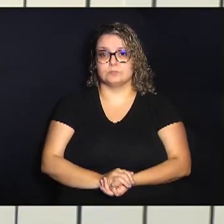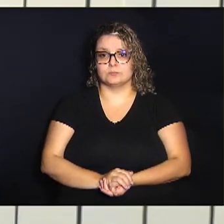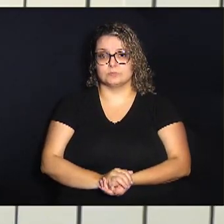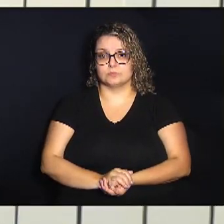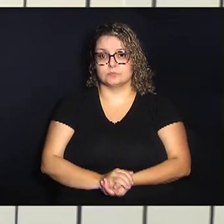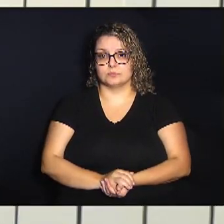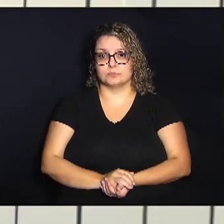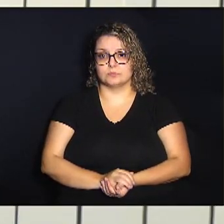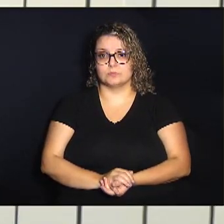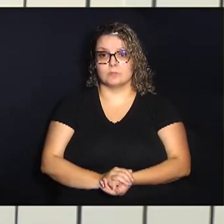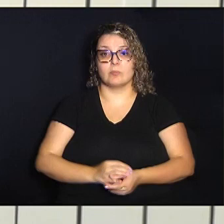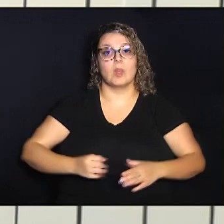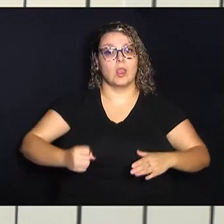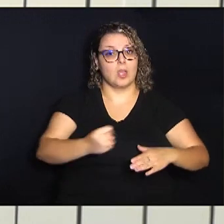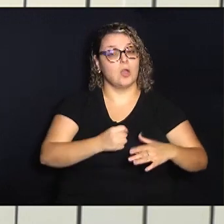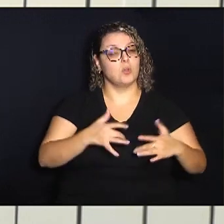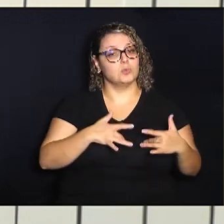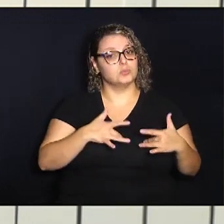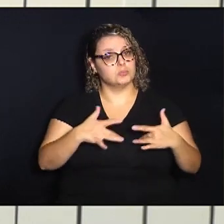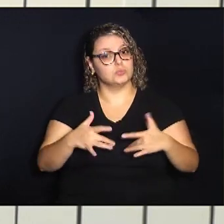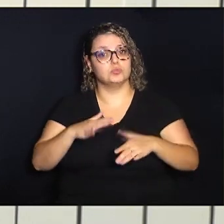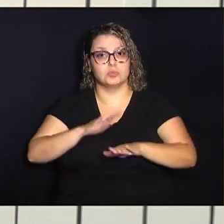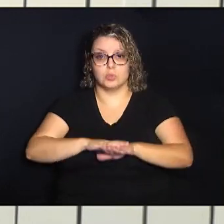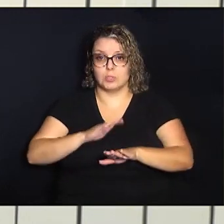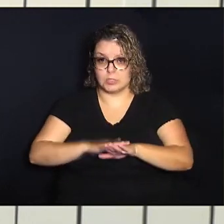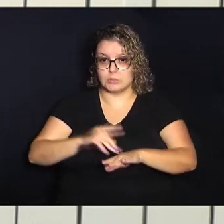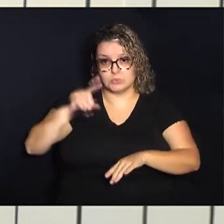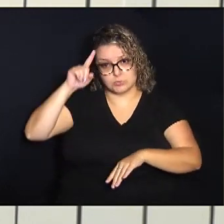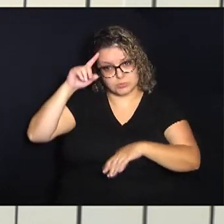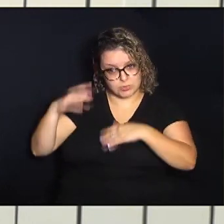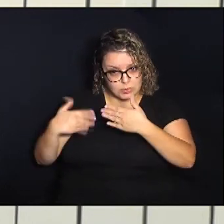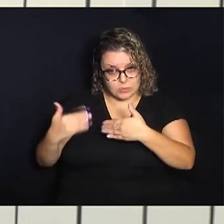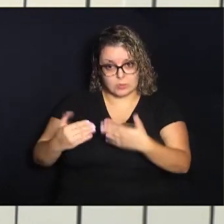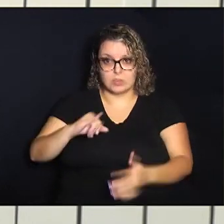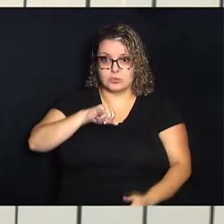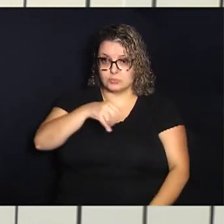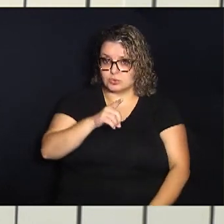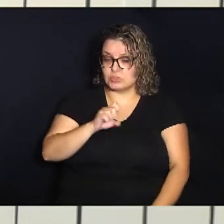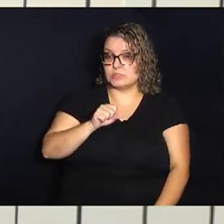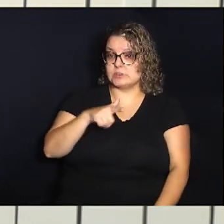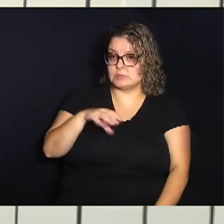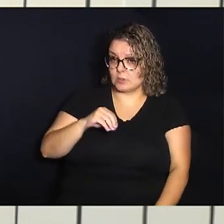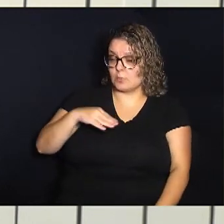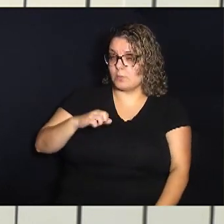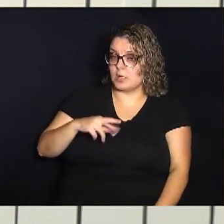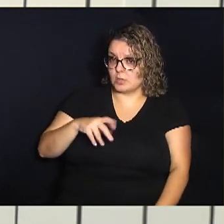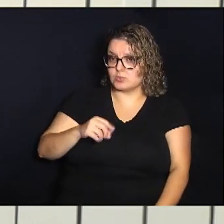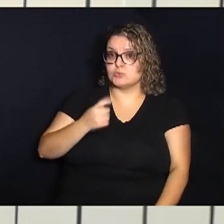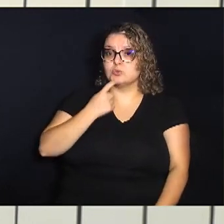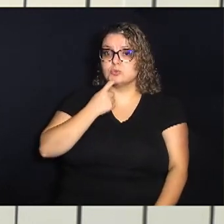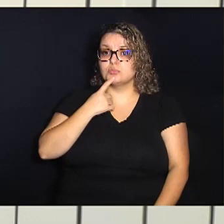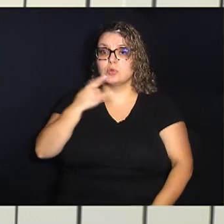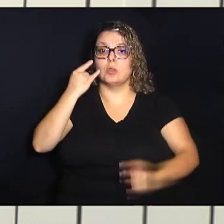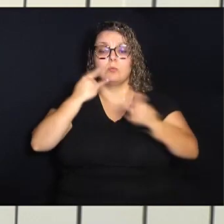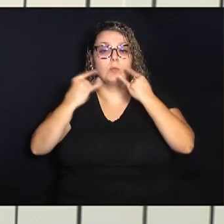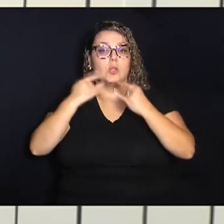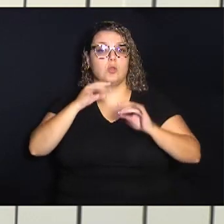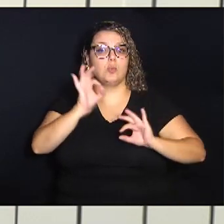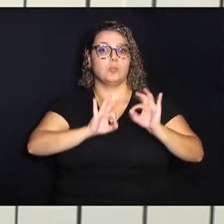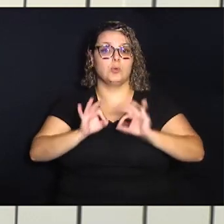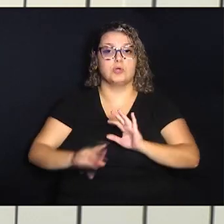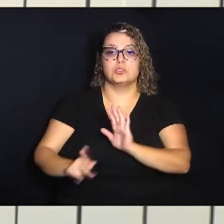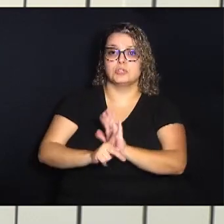A Cozinha Solidária, que funciona atualmente no Jardim São Marcos, em Campinas, inspirou o projeto de lei